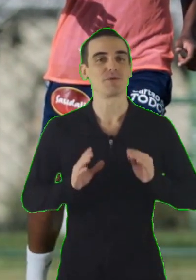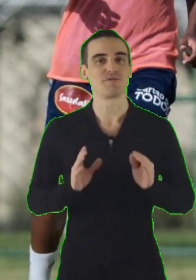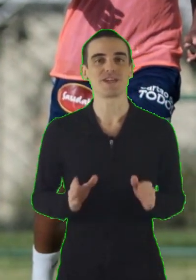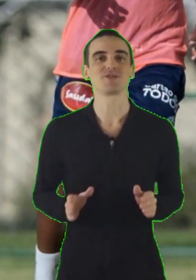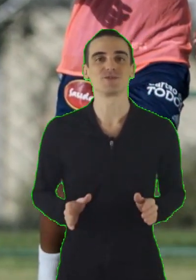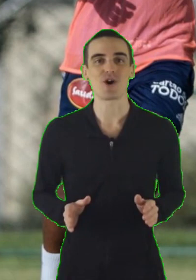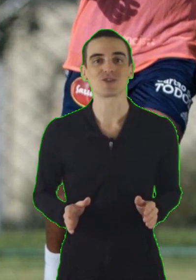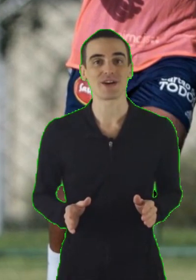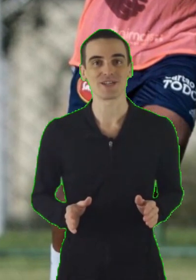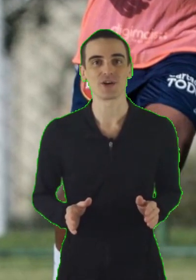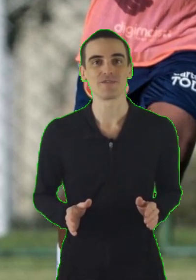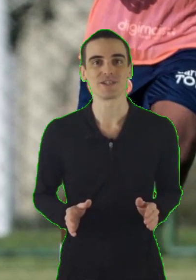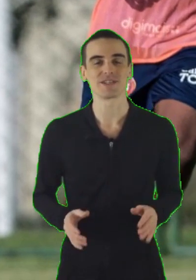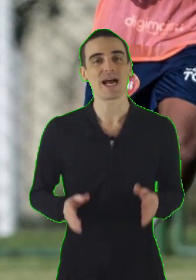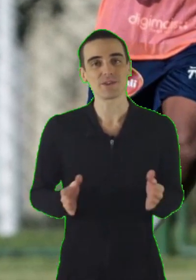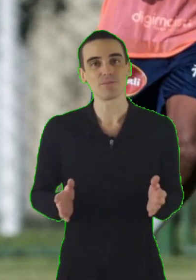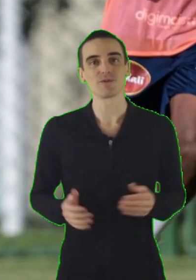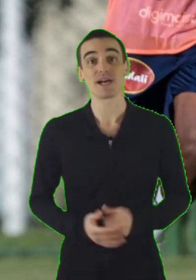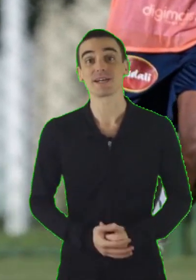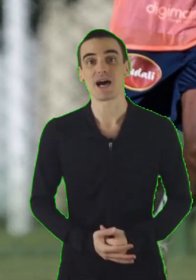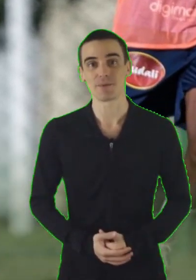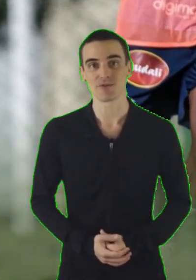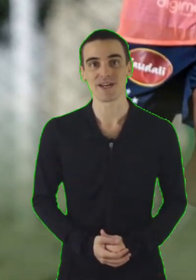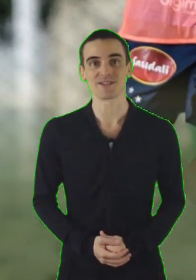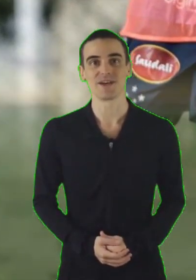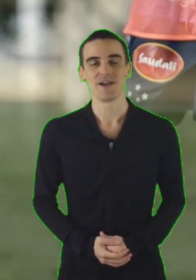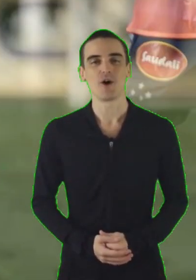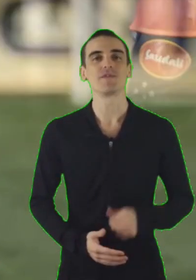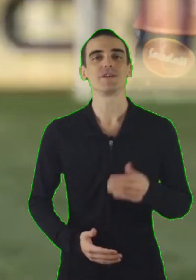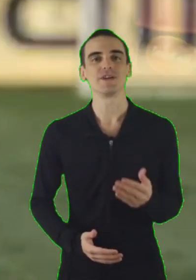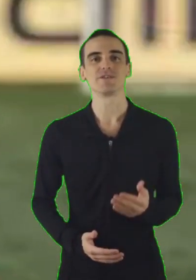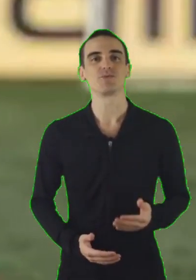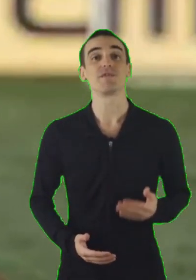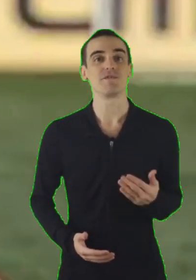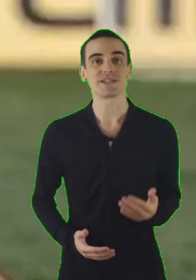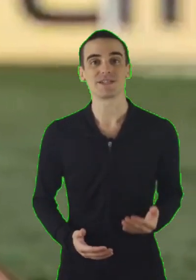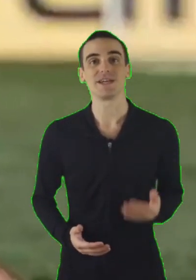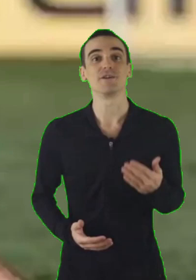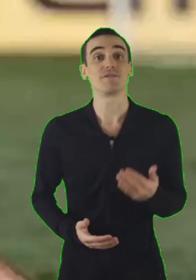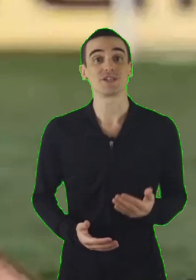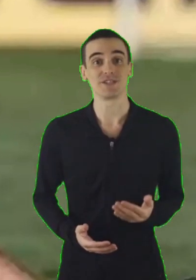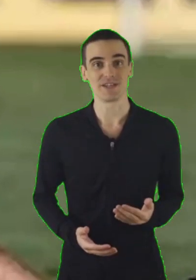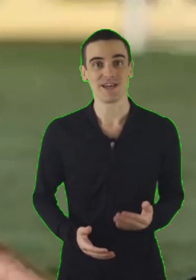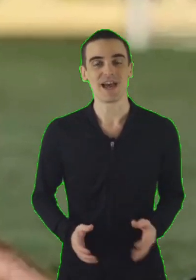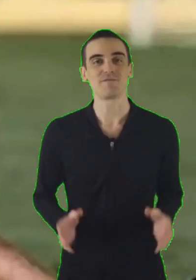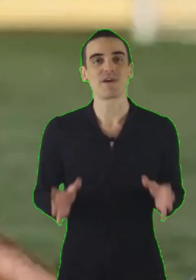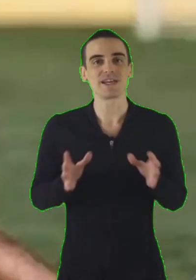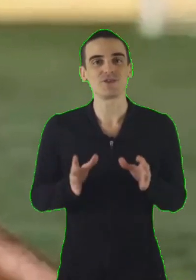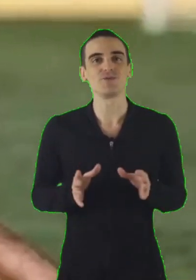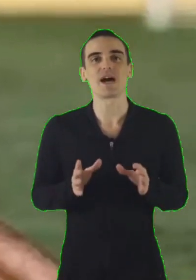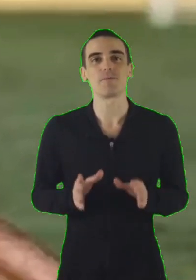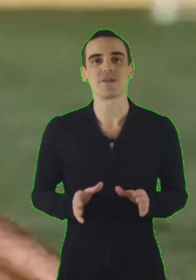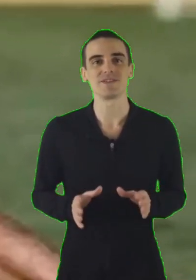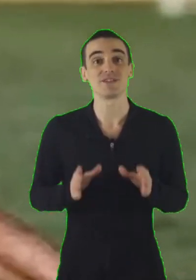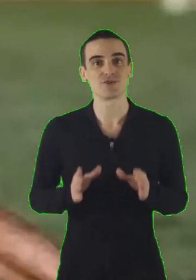Palacios disputa a vaga na lateral com William. O atacante Gilberto disputa posição no ataque com Rafael Papagaio. No meio, Matheus